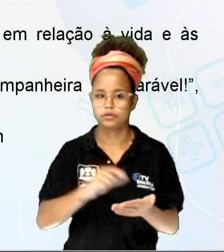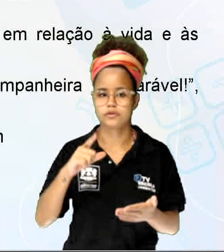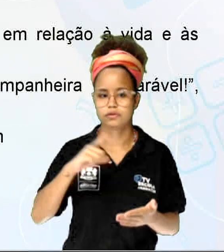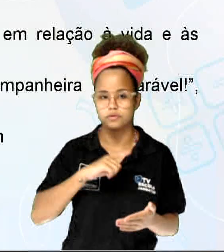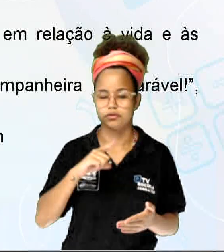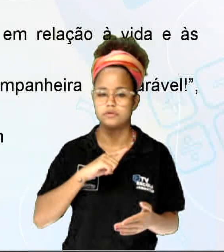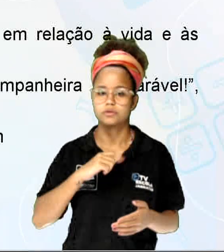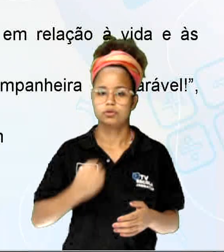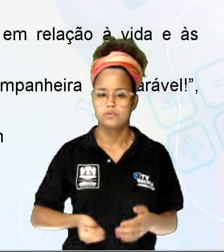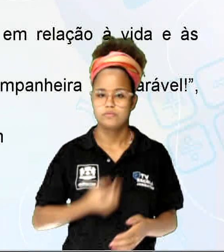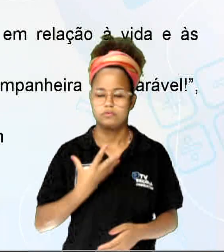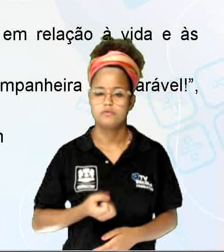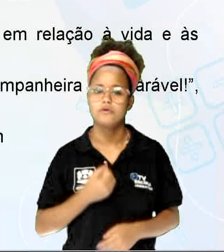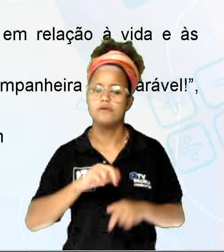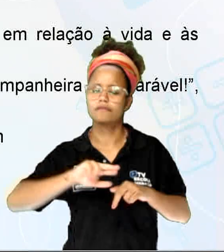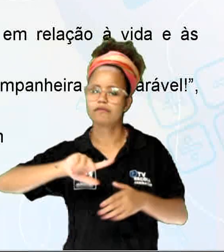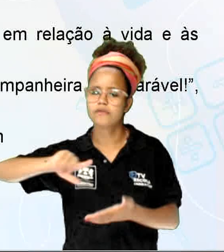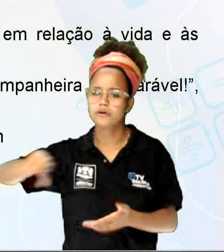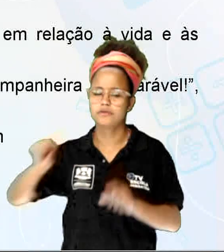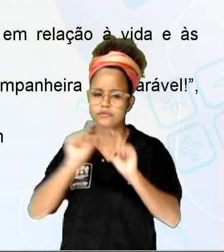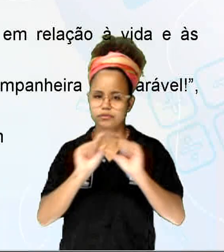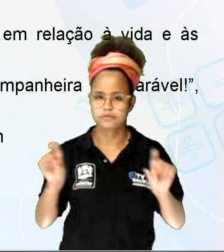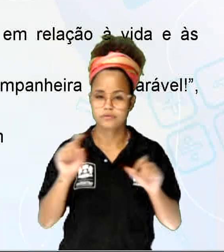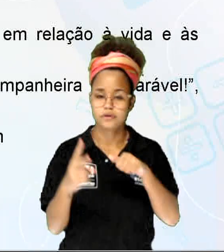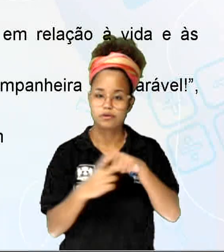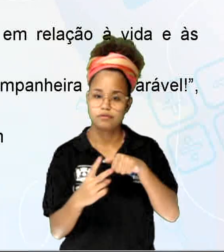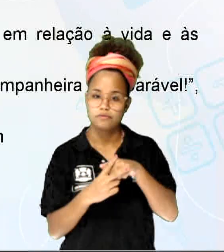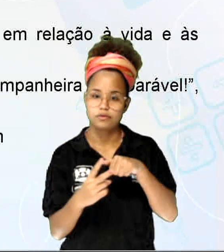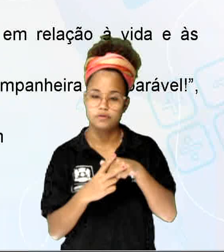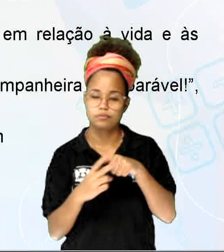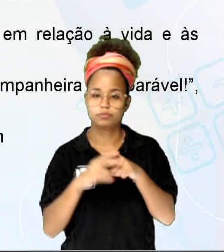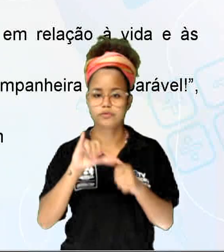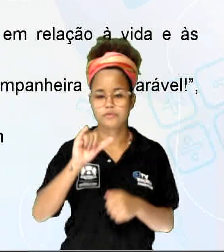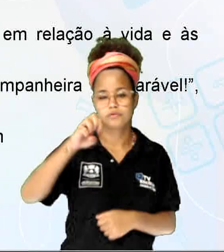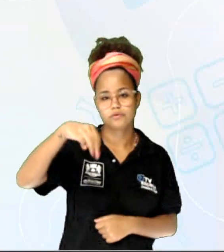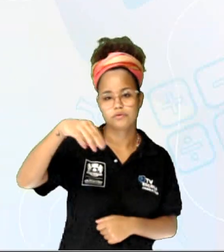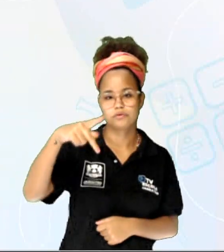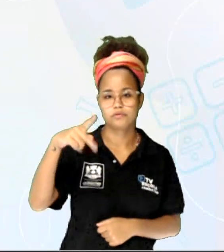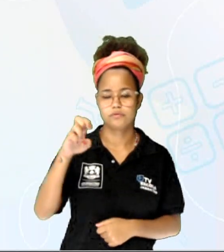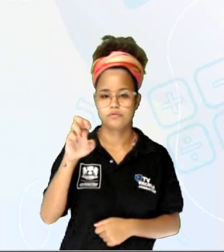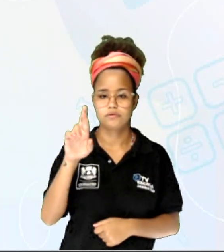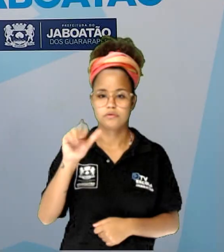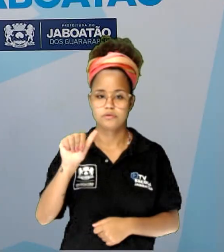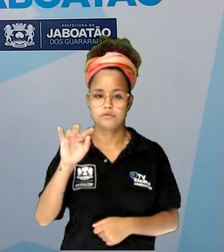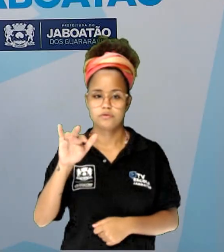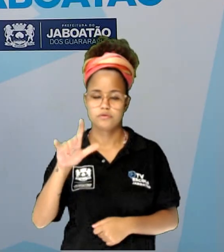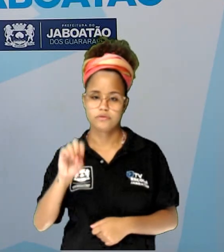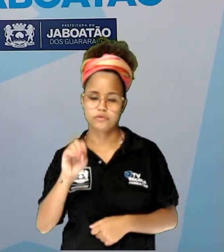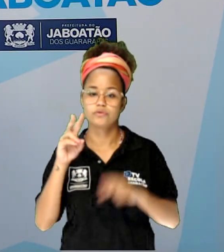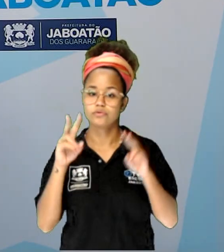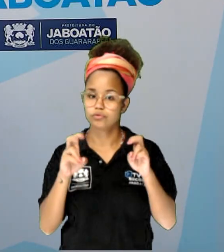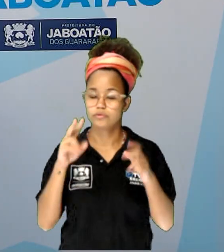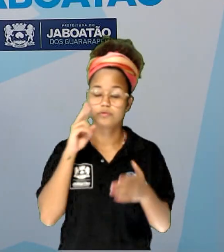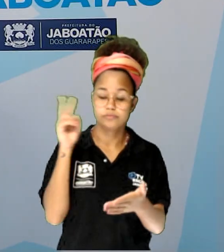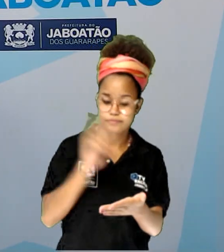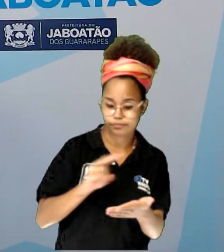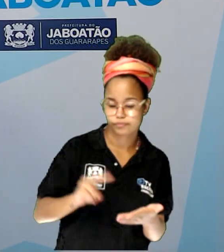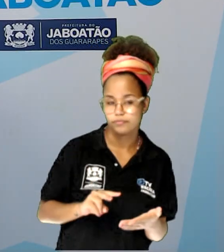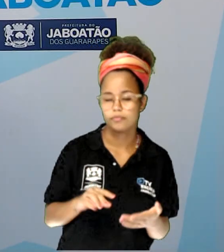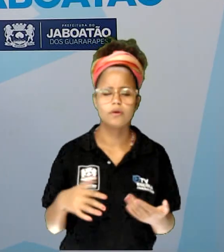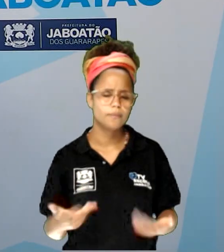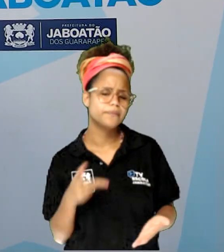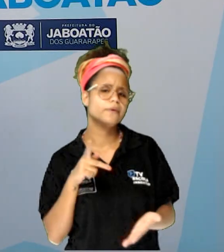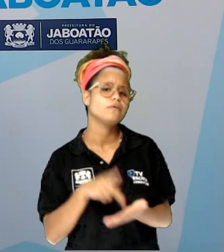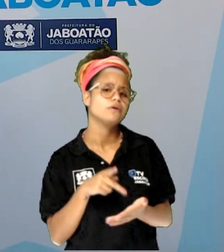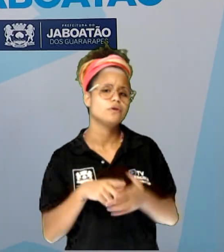verbos no imperativo que conferem ao texto um tom de diálogo com o leitor. Isso aí, pessoal, é verdade. Assim, logo no